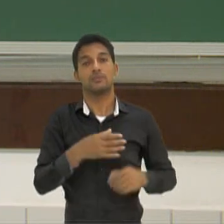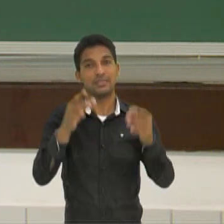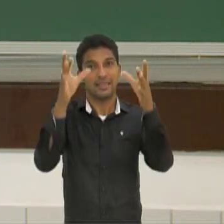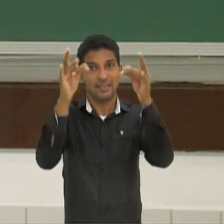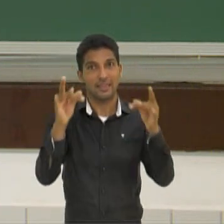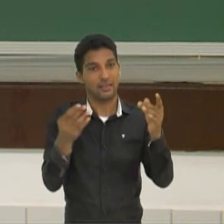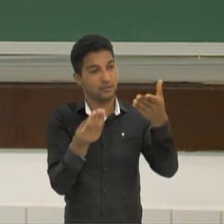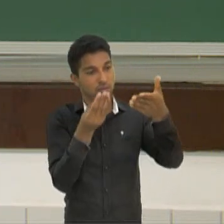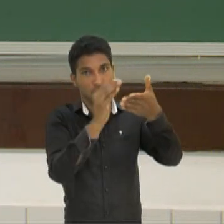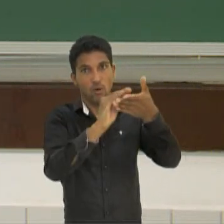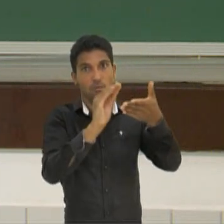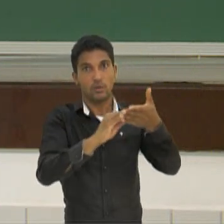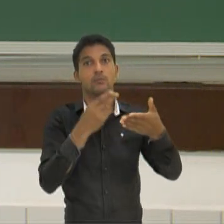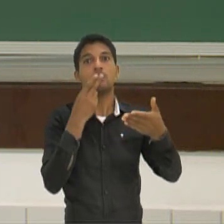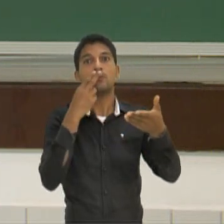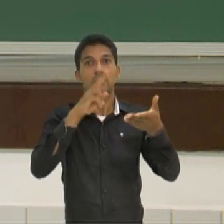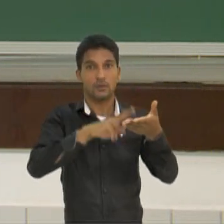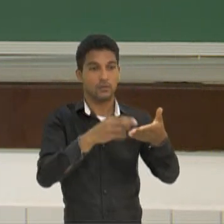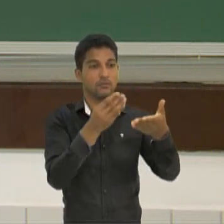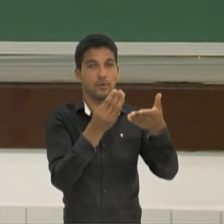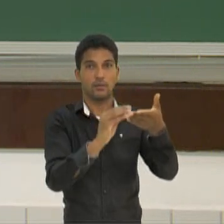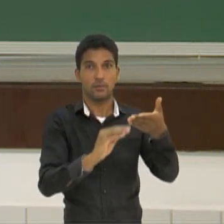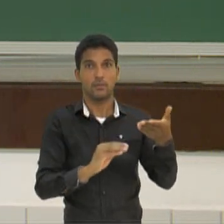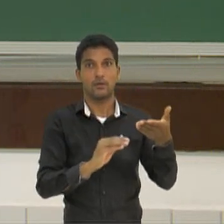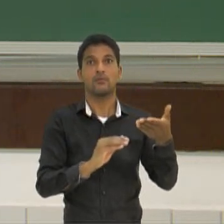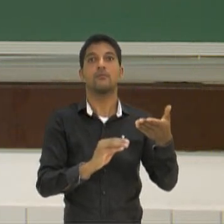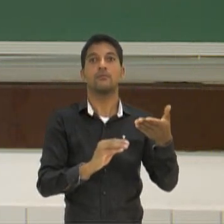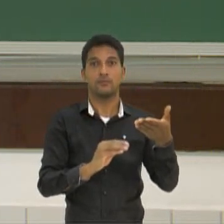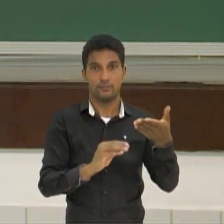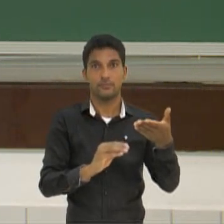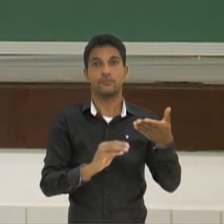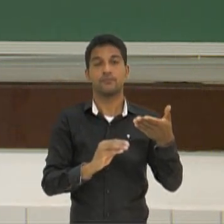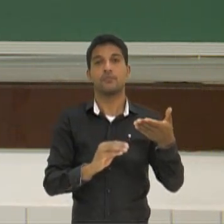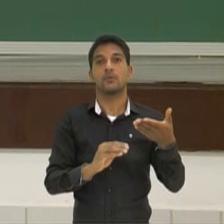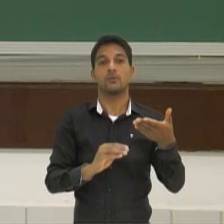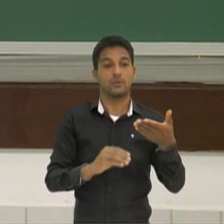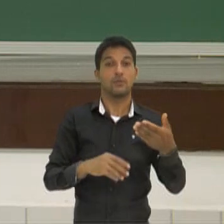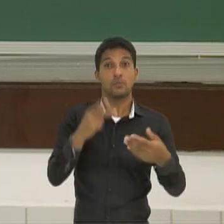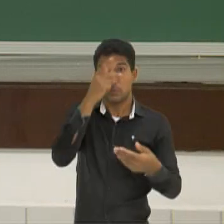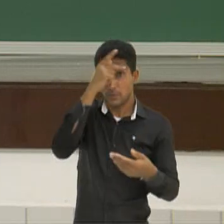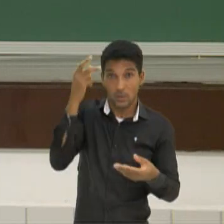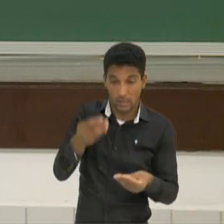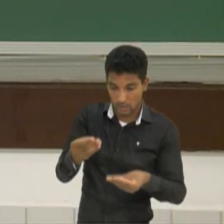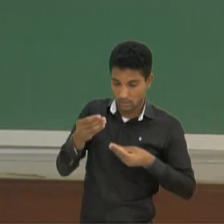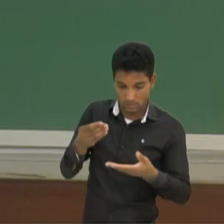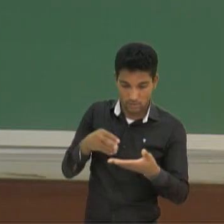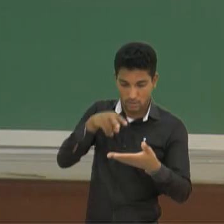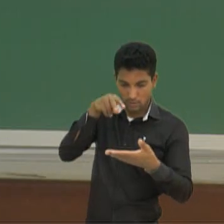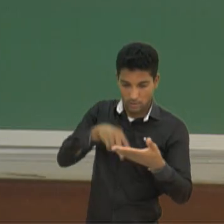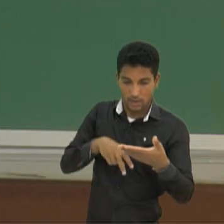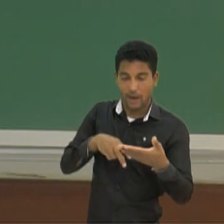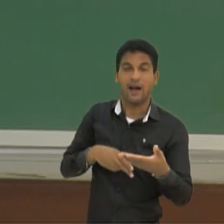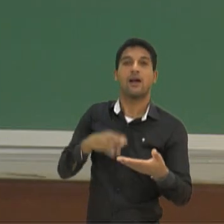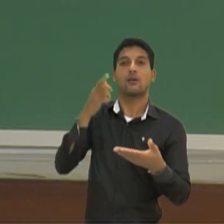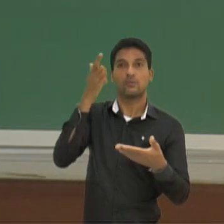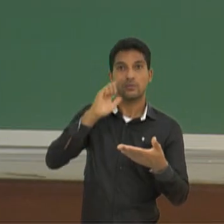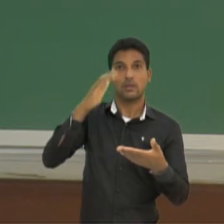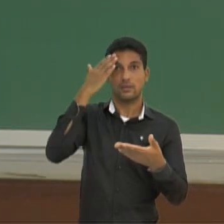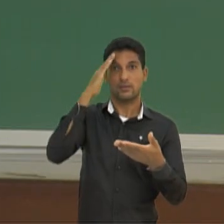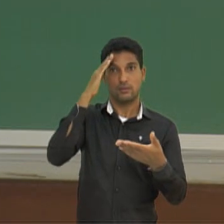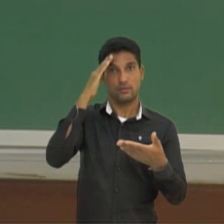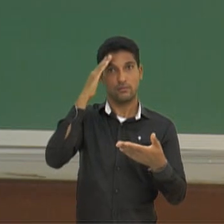possível para facilitar a comunicação, né, com a pessoa lá que vai ler e que vai tentar apresentar uma proposta de